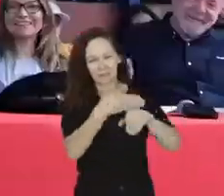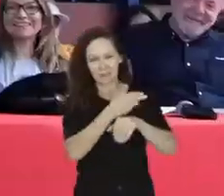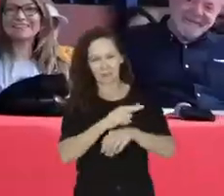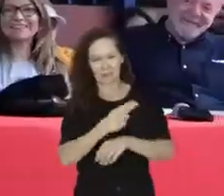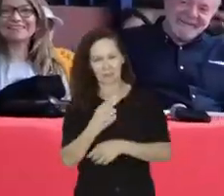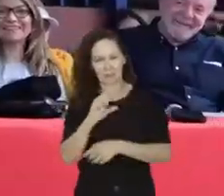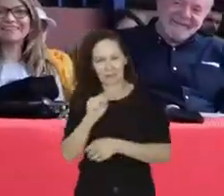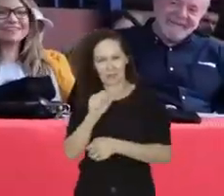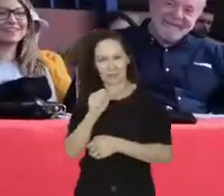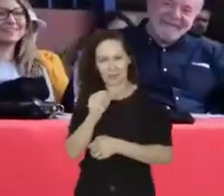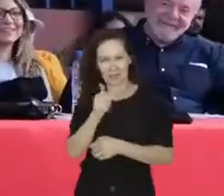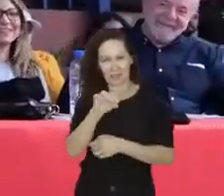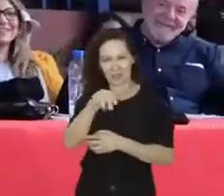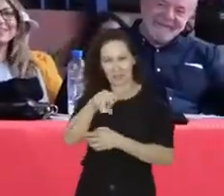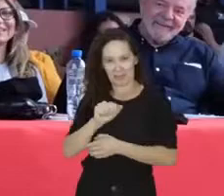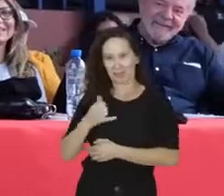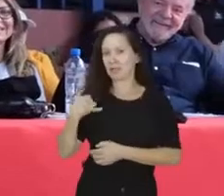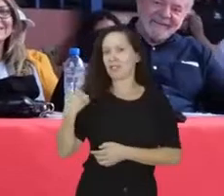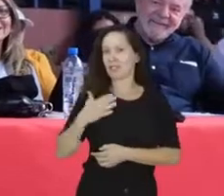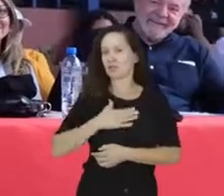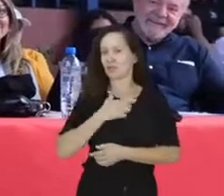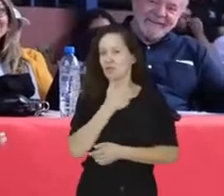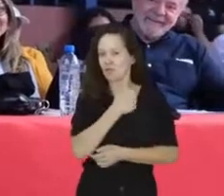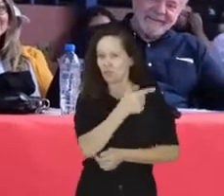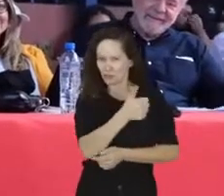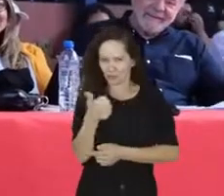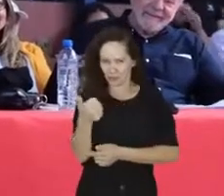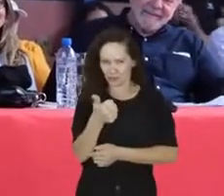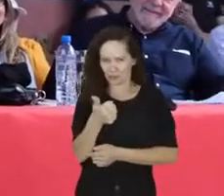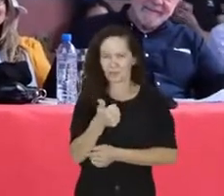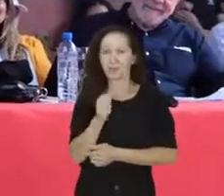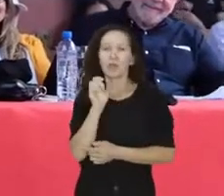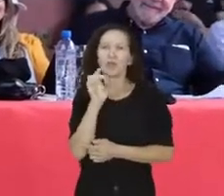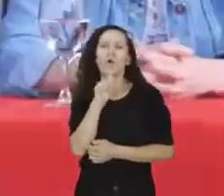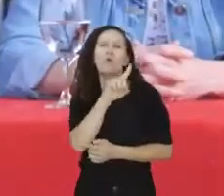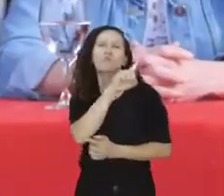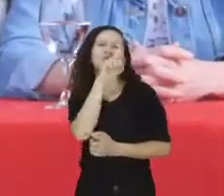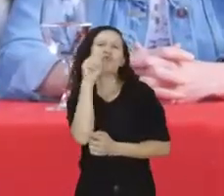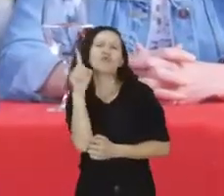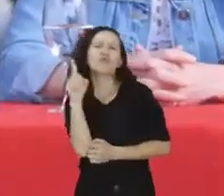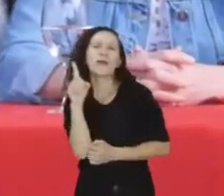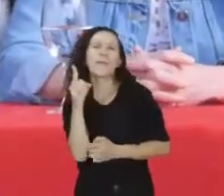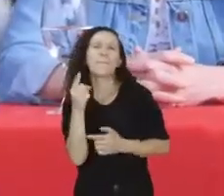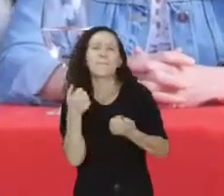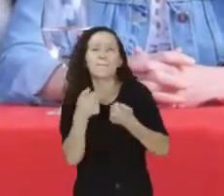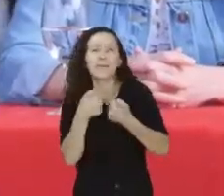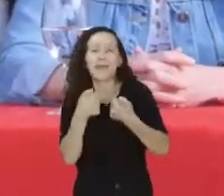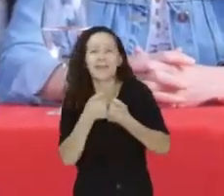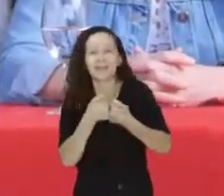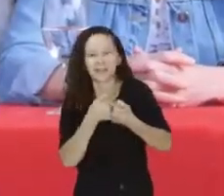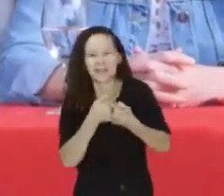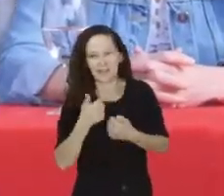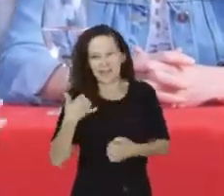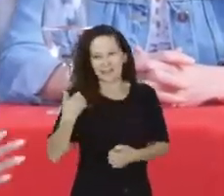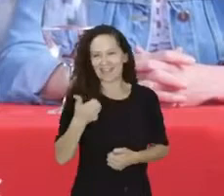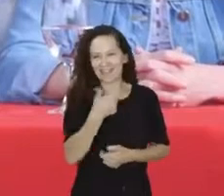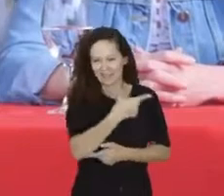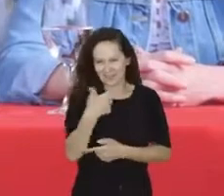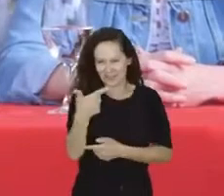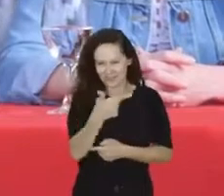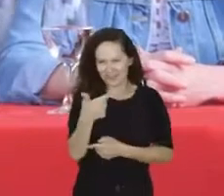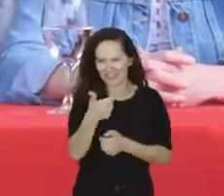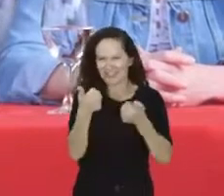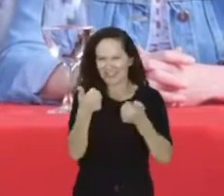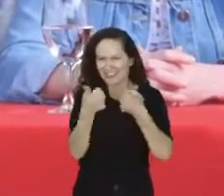tenho 21 anos. Na verdade, eu tô a menos de um dia para completar 22. Então, eu considero o maior presente